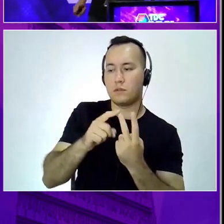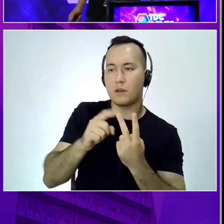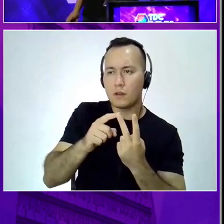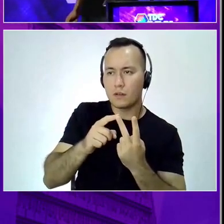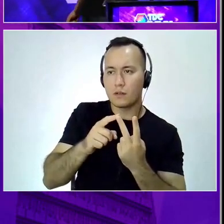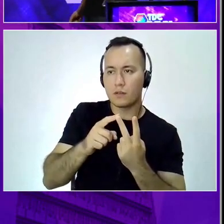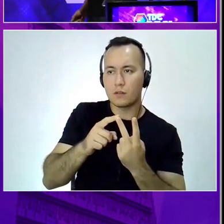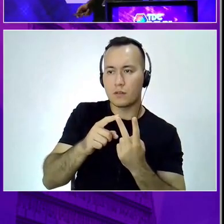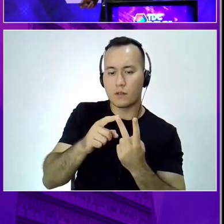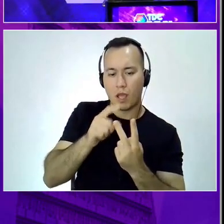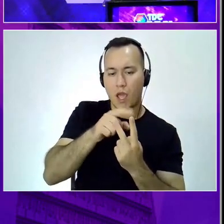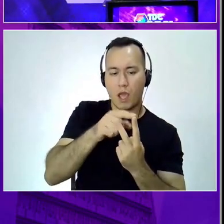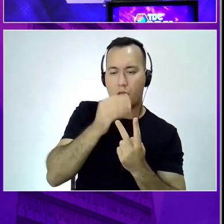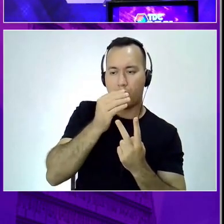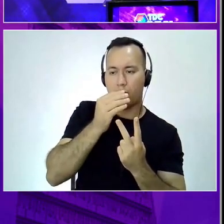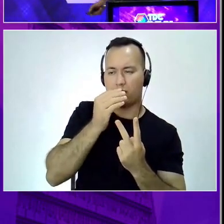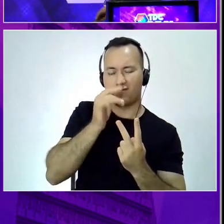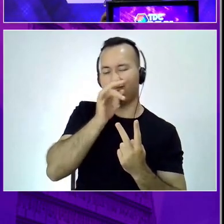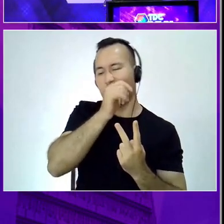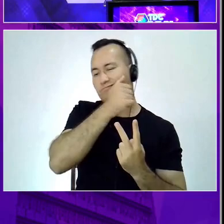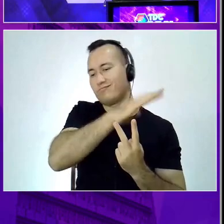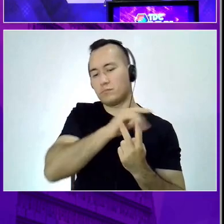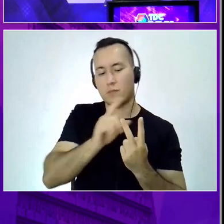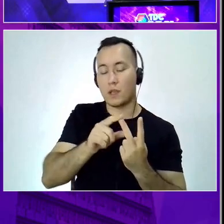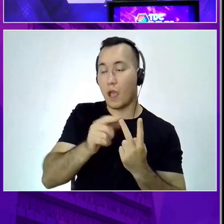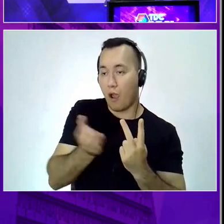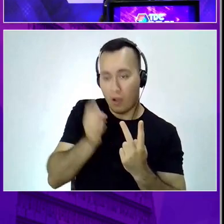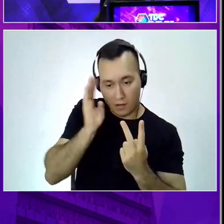que ficando meio desmotivado.